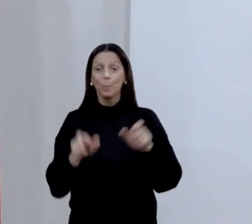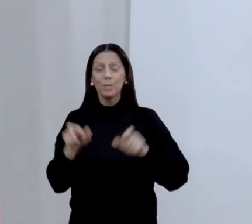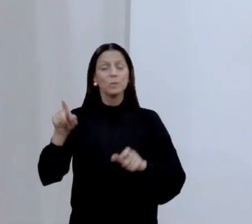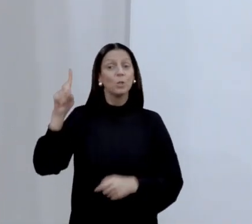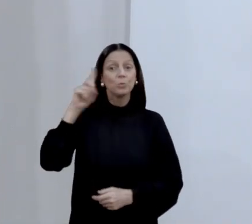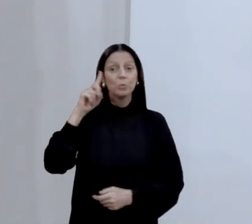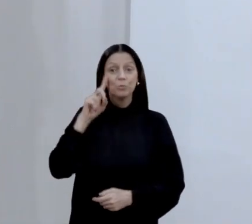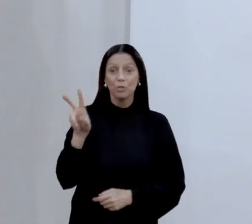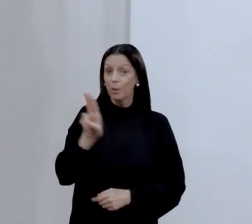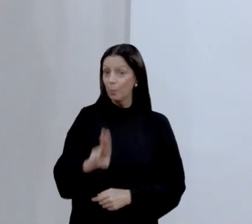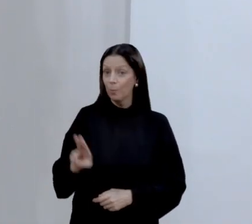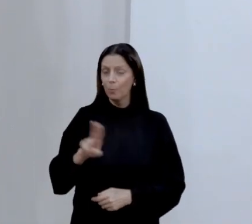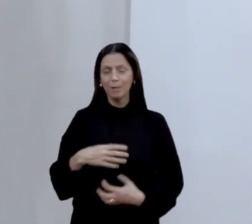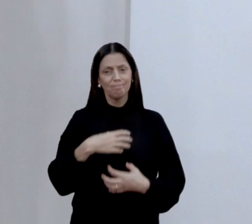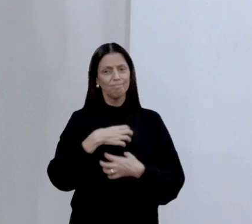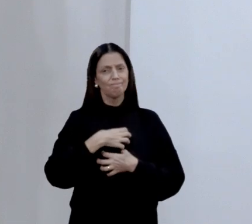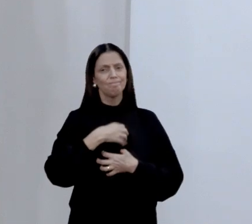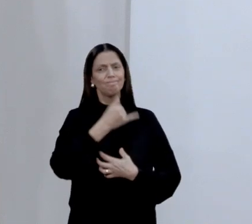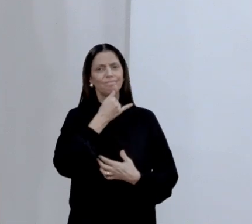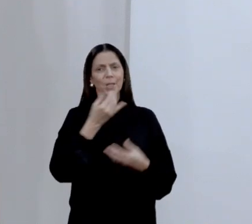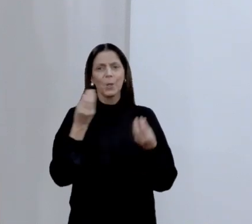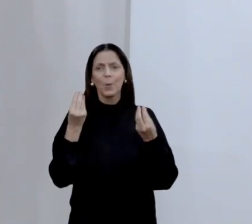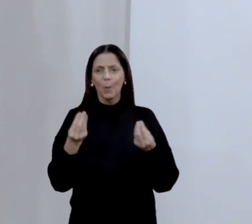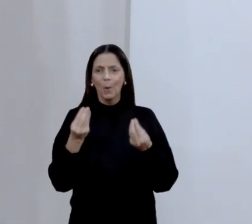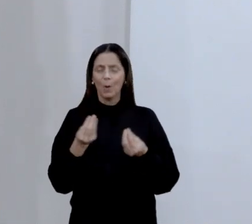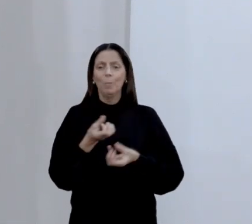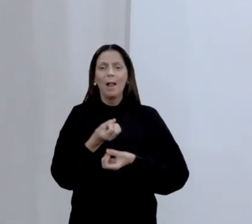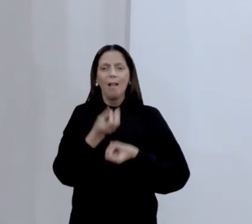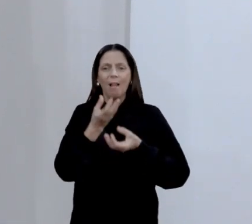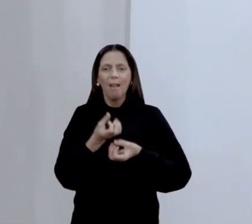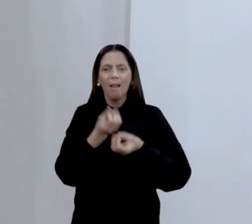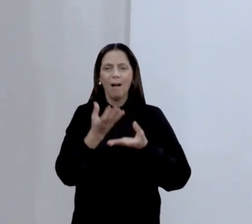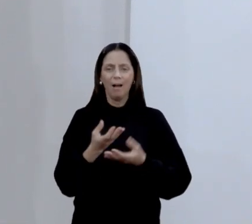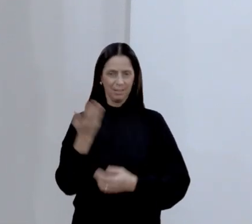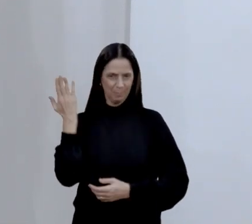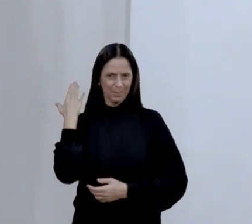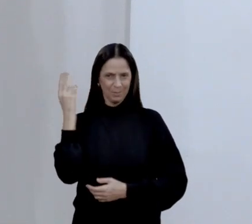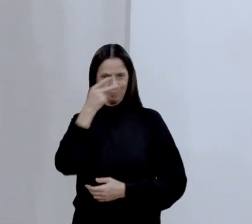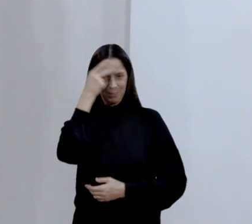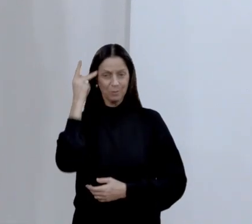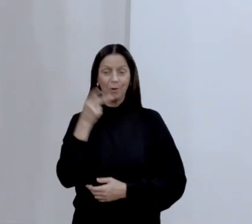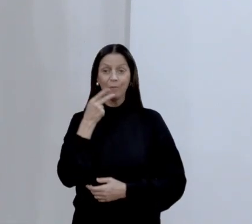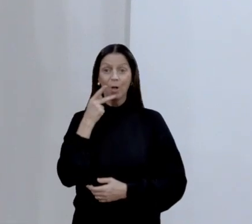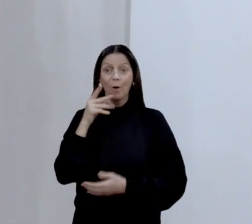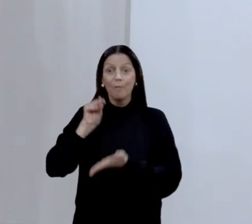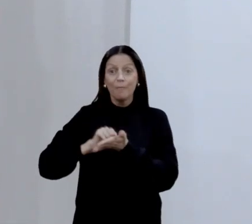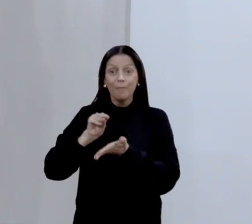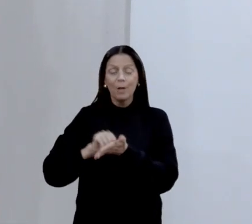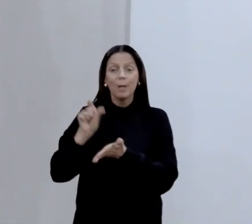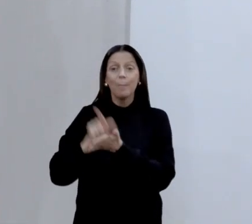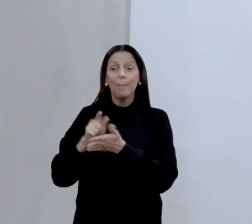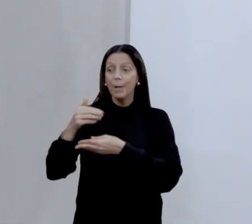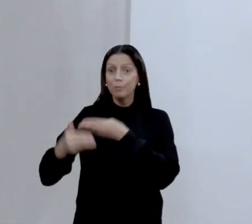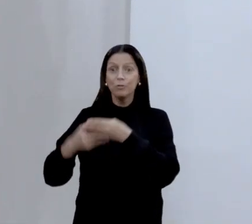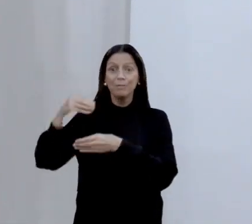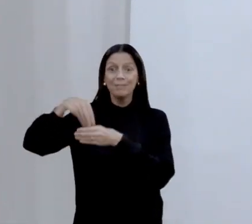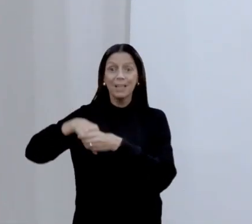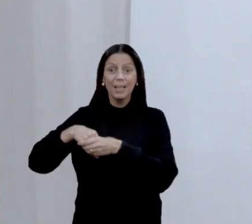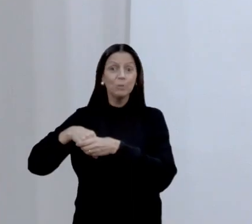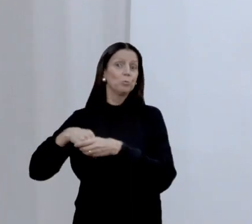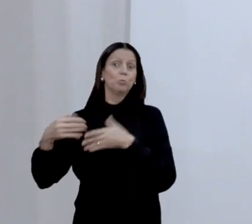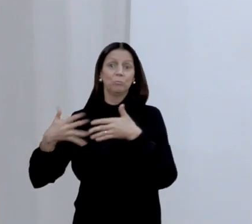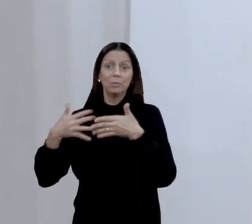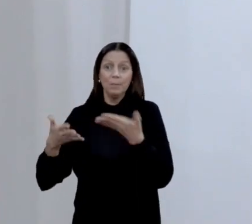nossa cidade. E é lamentável aqueles relatos, como a gente teve, vereador Adriano Pereira, de falta de papel higiênico nos nossos terminais e manutenção